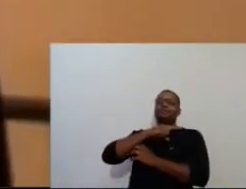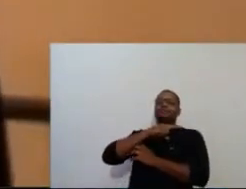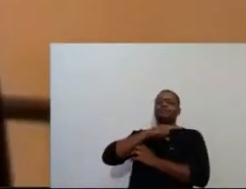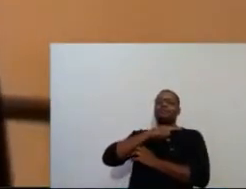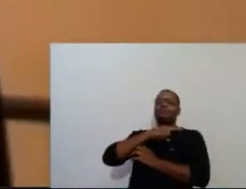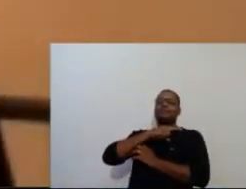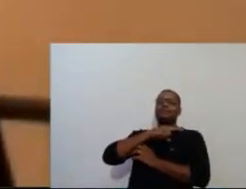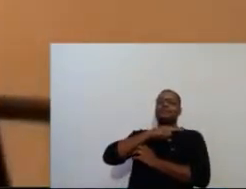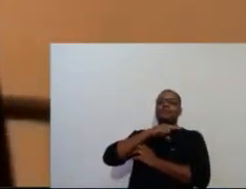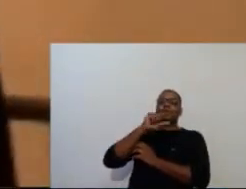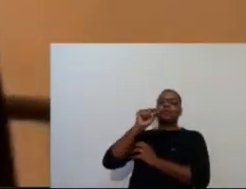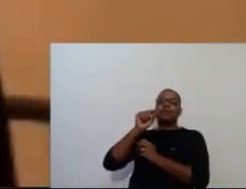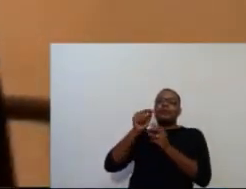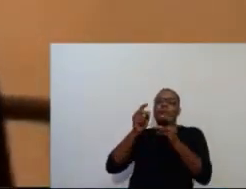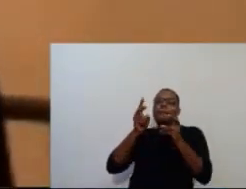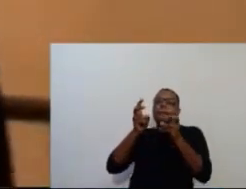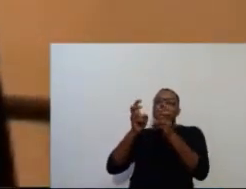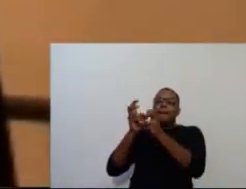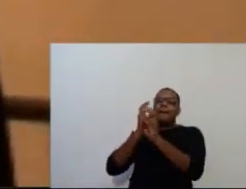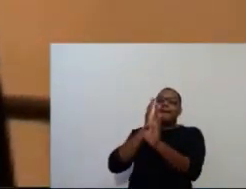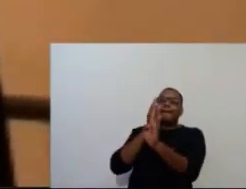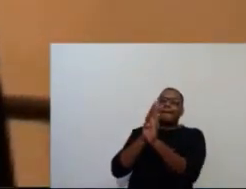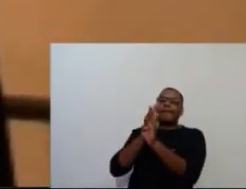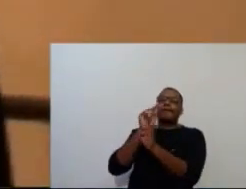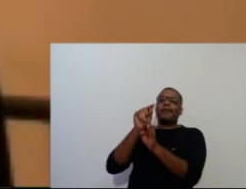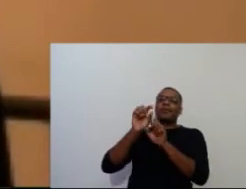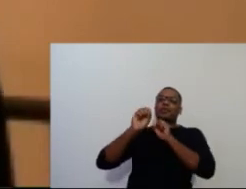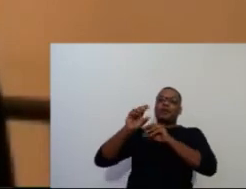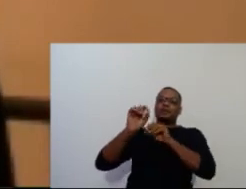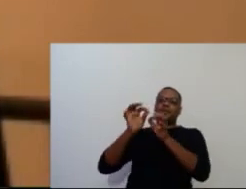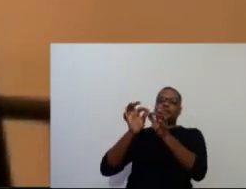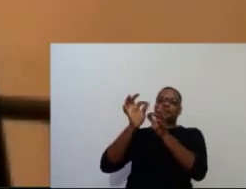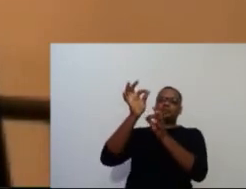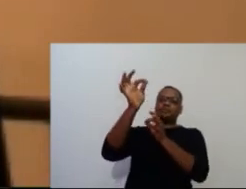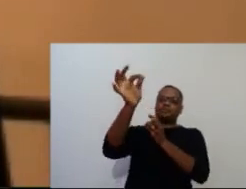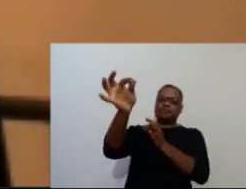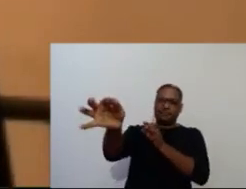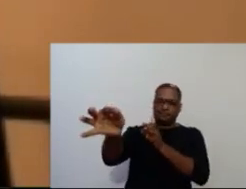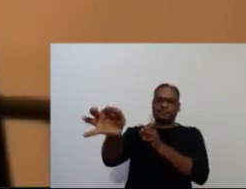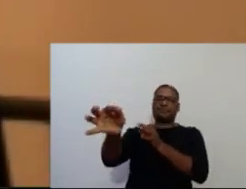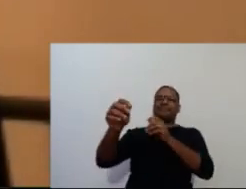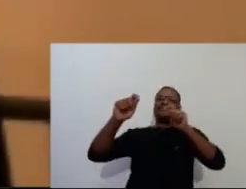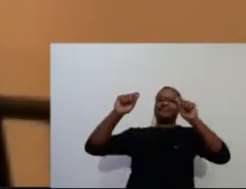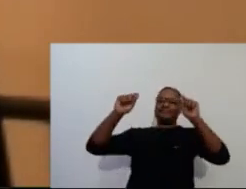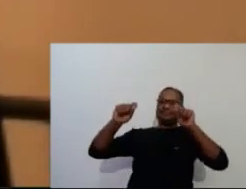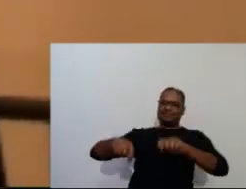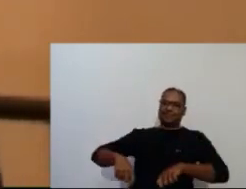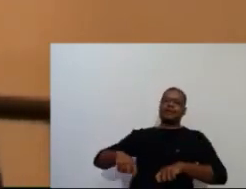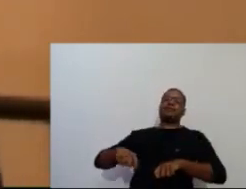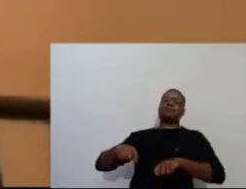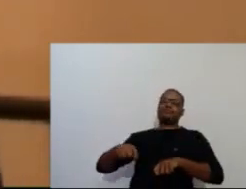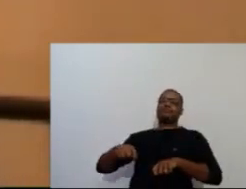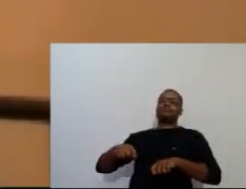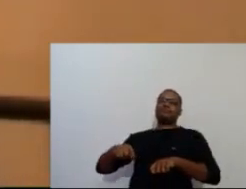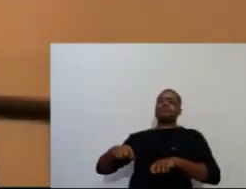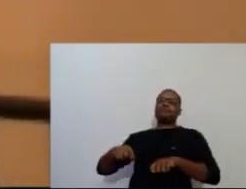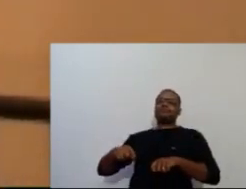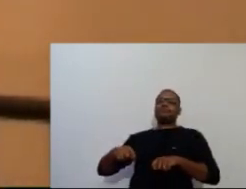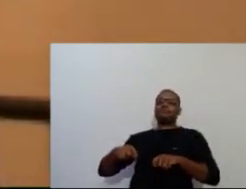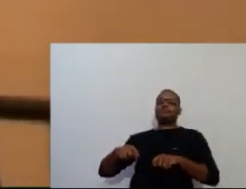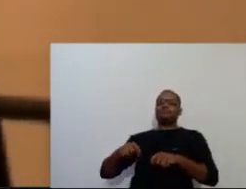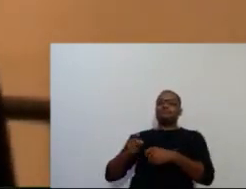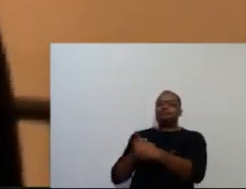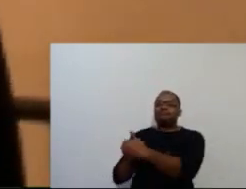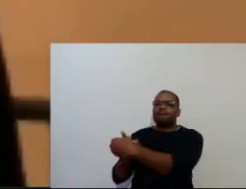a percepção de que a educação à distância é um meio pelo qual a gente consegue interiorizar